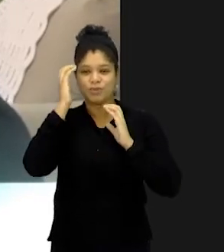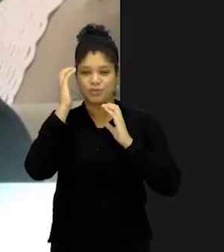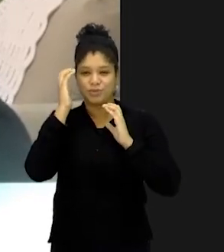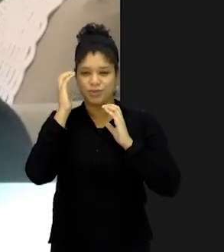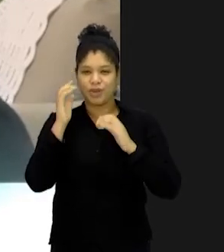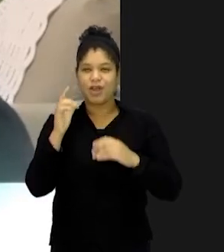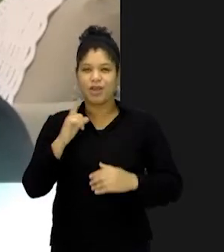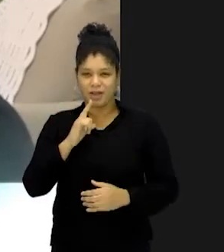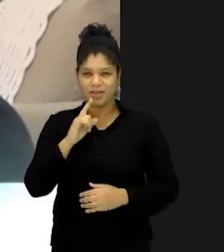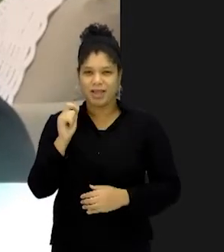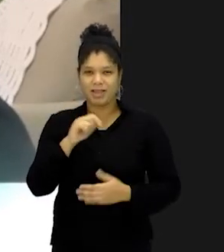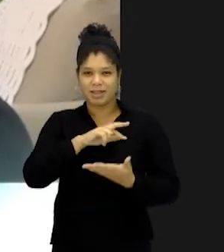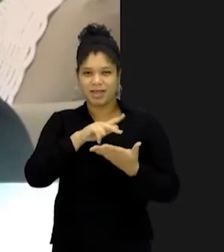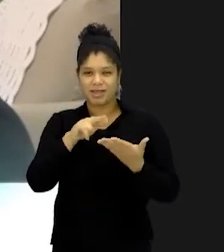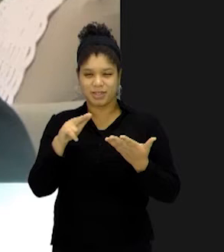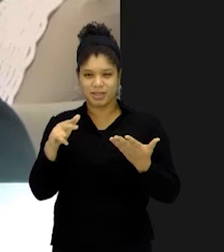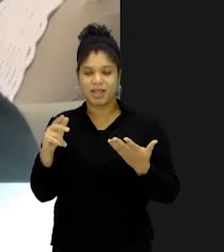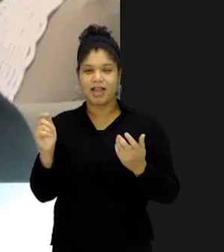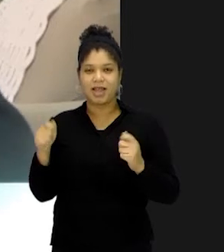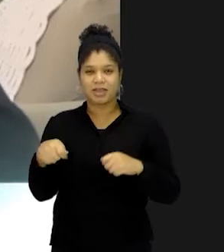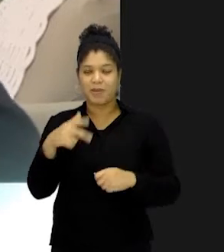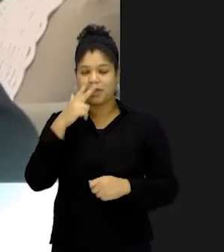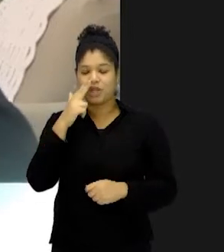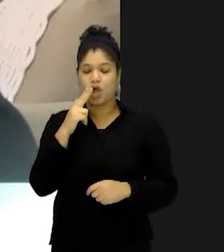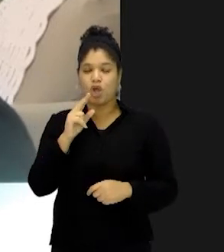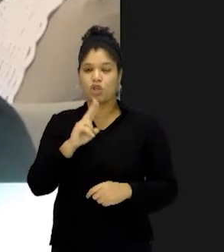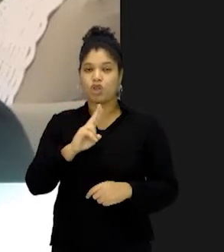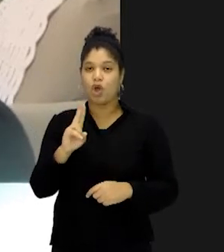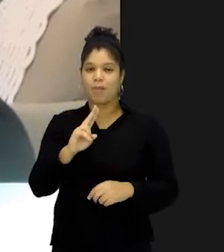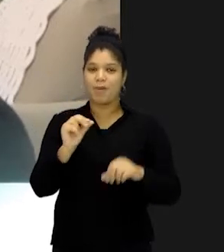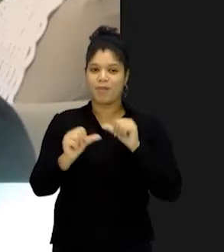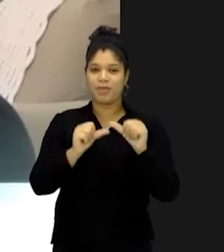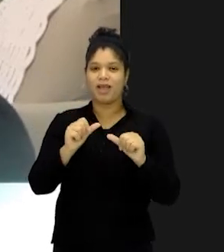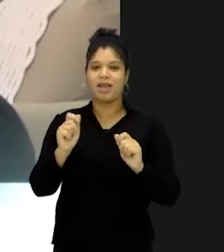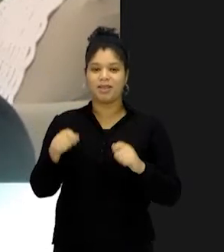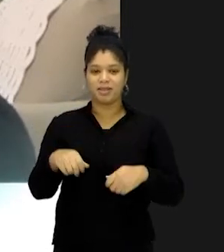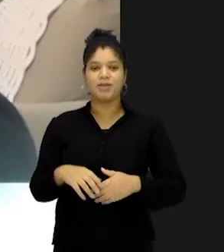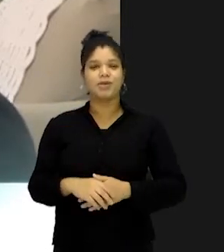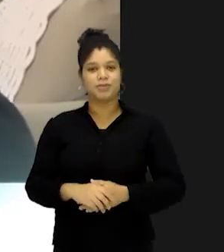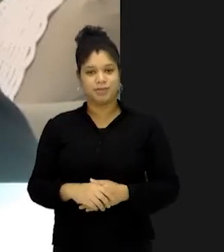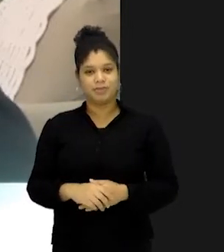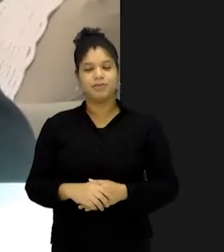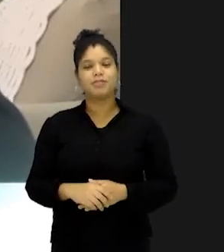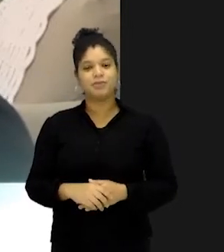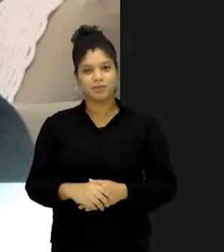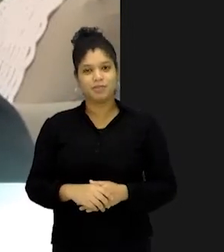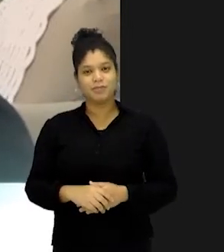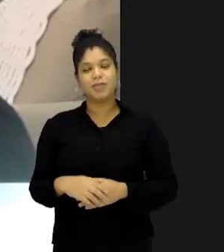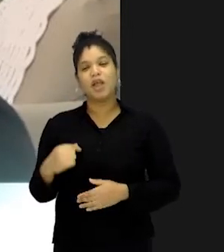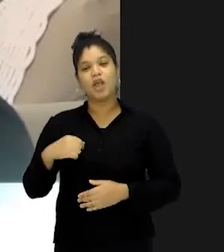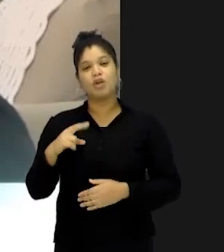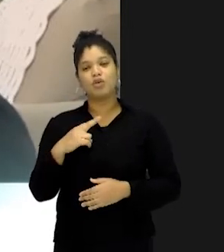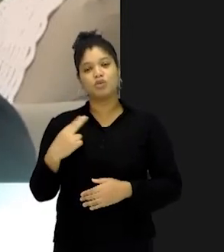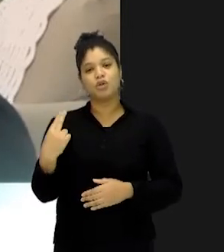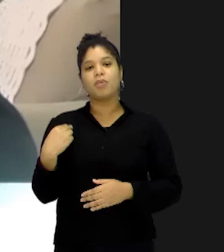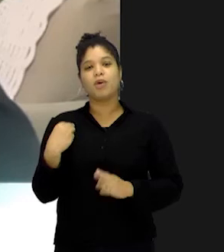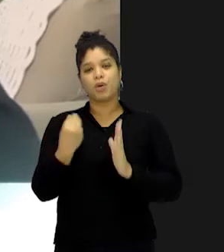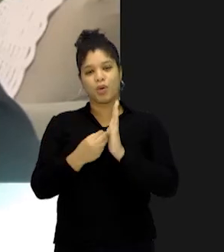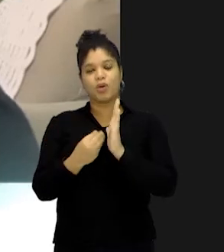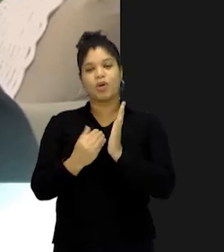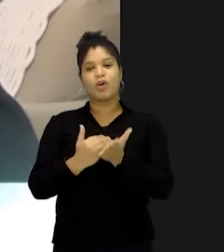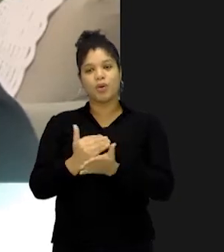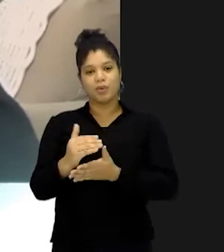né? Para fazer dar um nome, né? Criar um nome. E daí eu passei a assinar a Xavi,